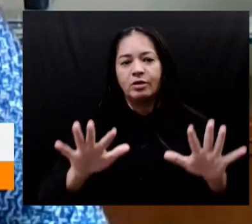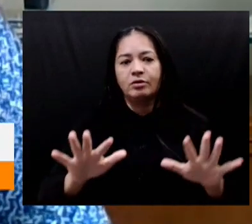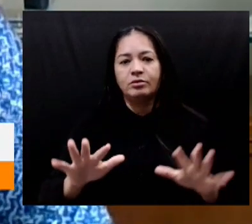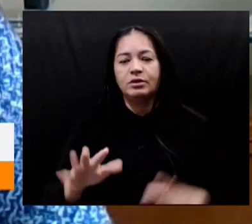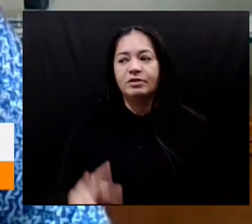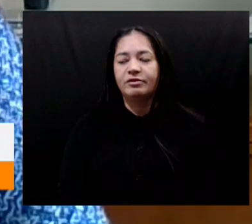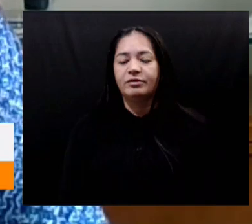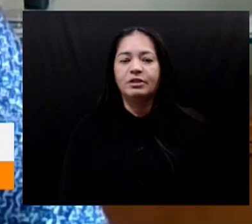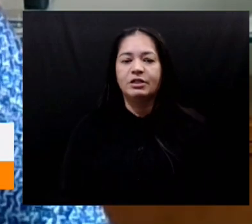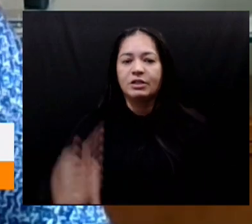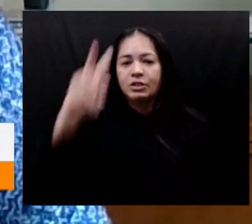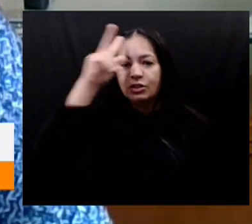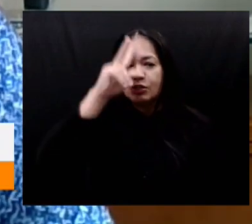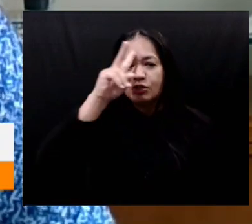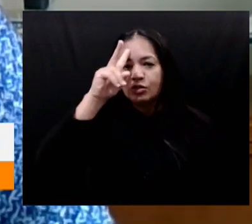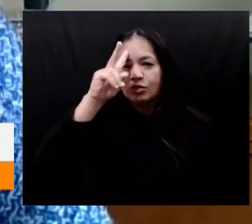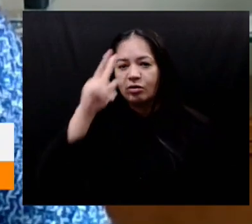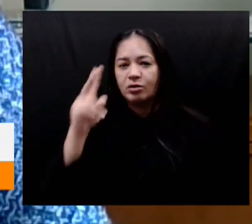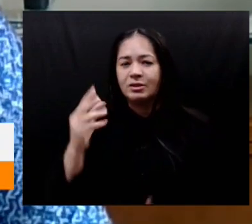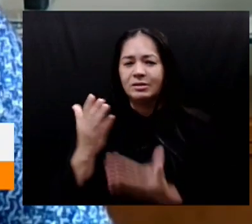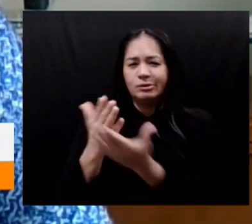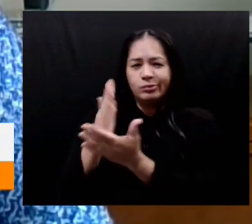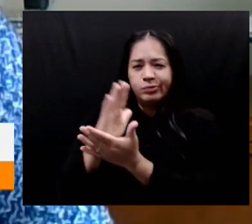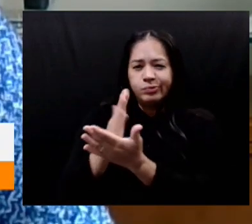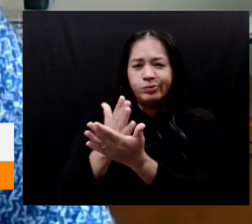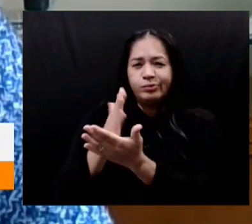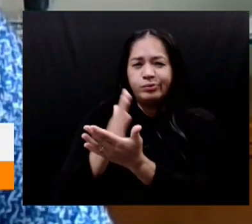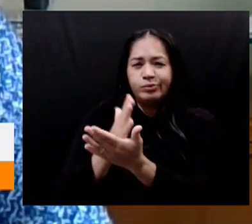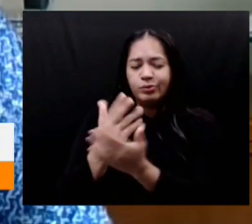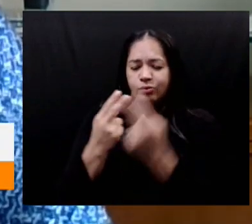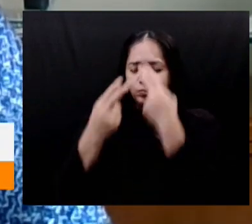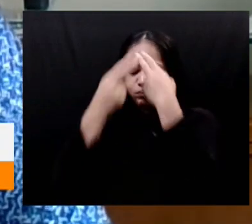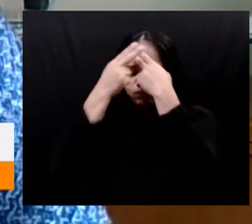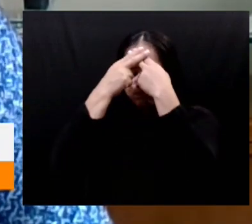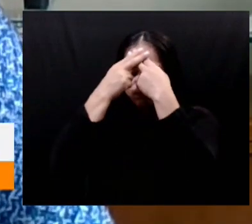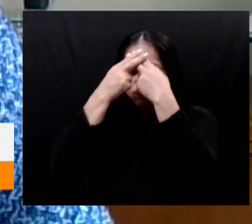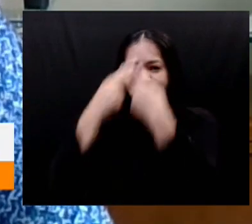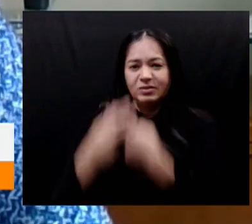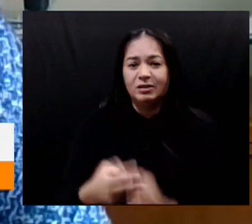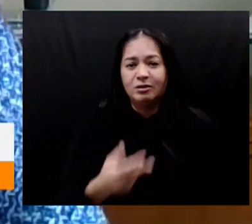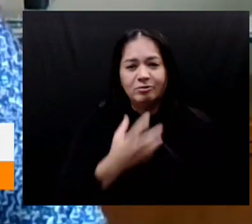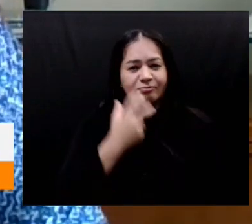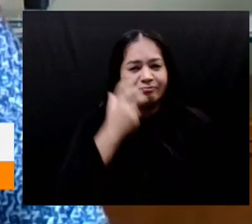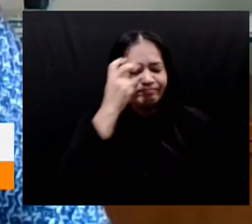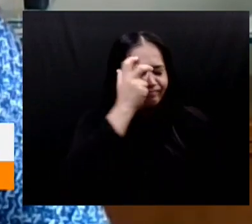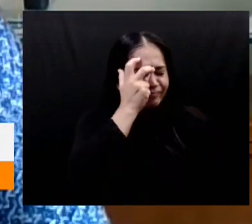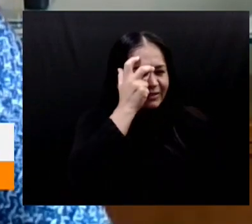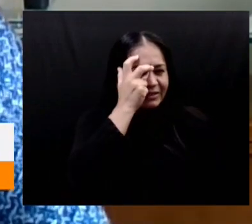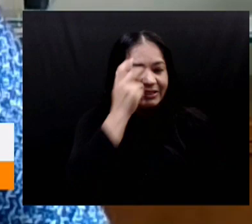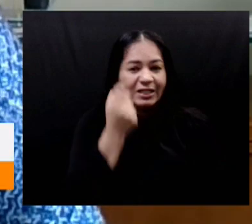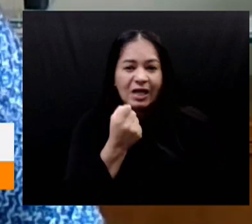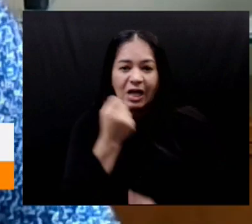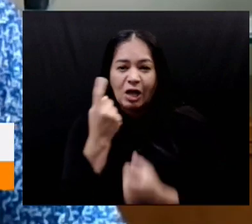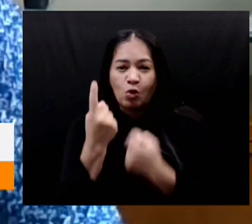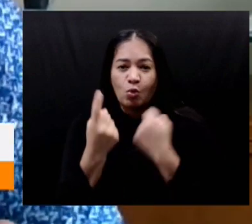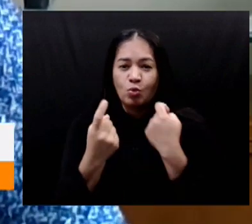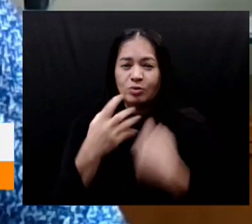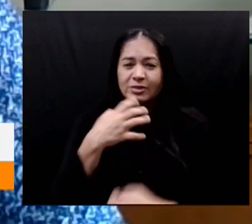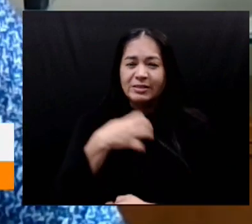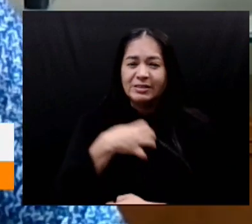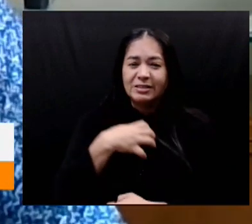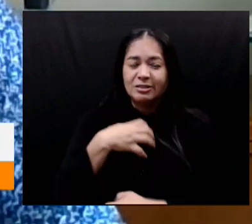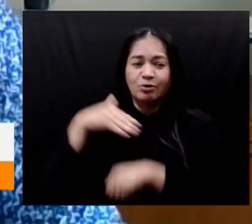de desconforto, de traumas, de vergonha, muito sentimento de culpa, porque em